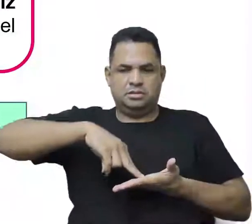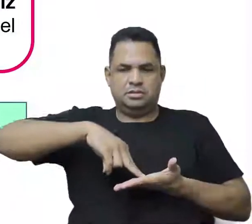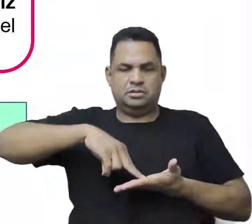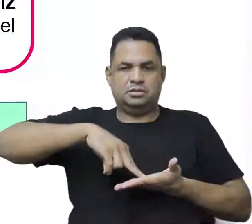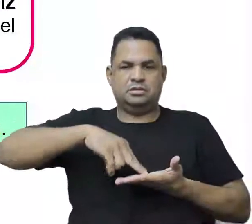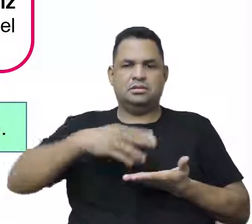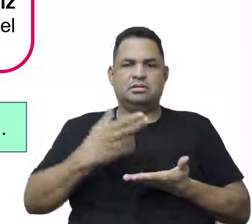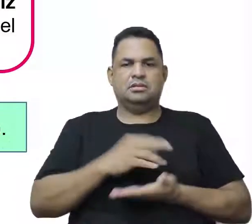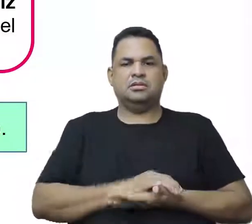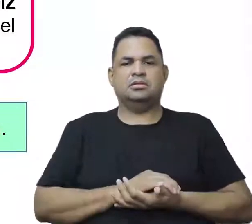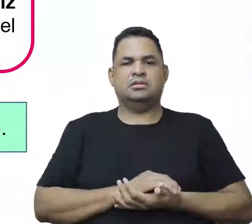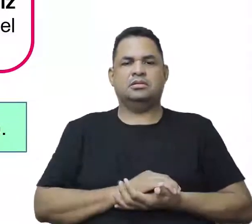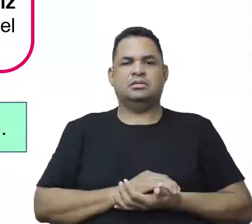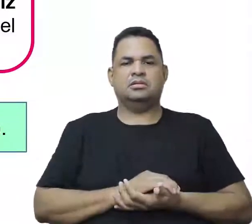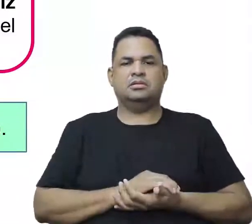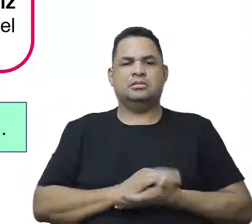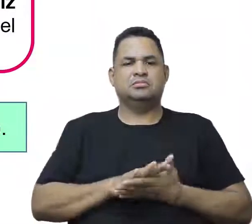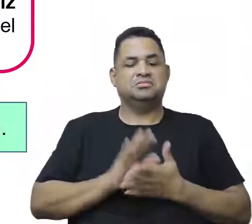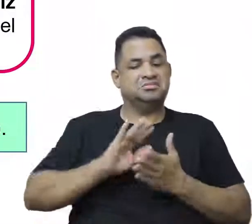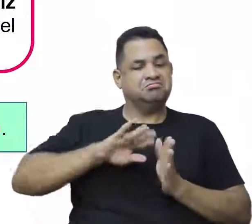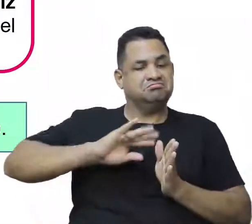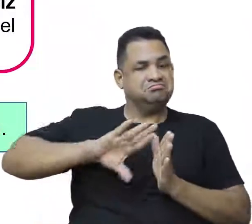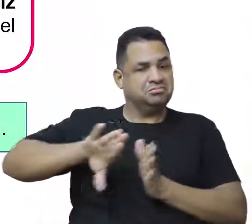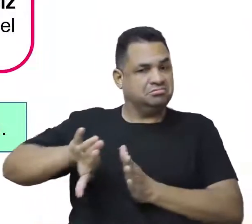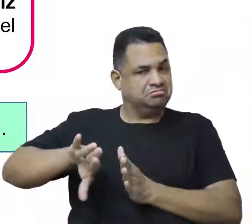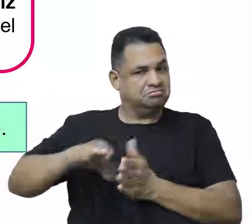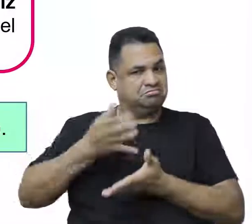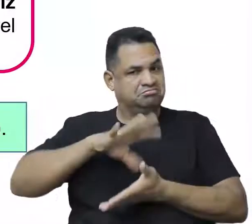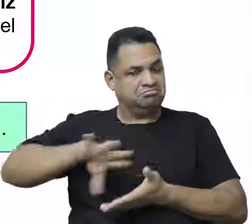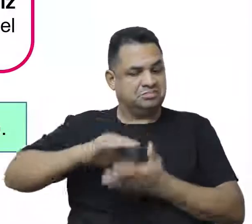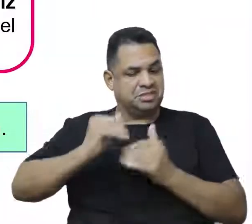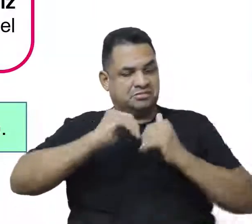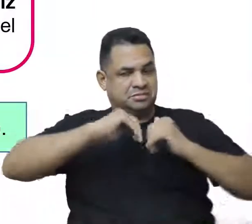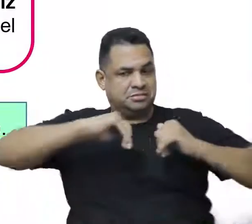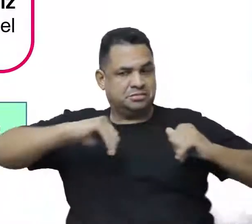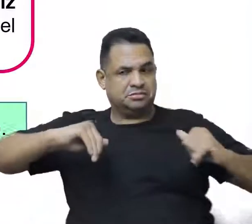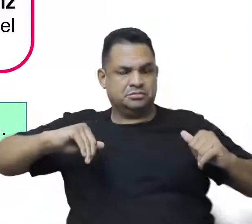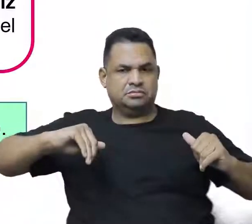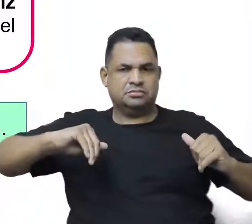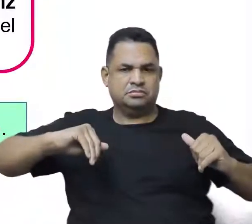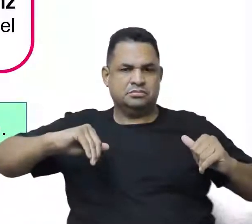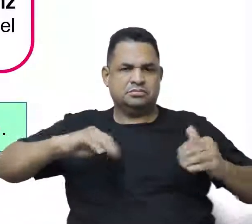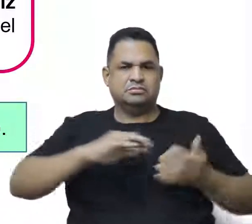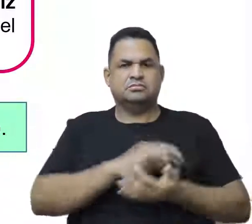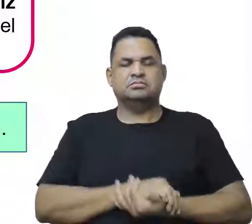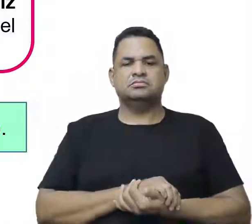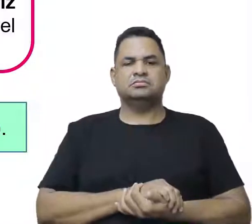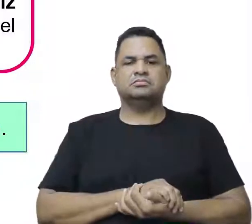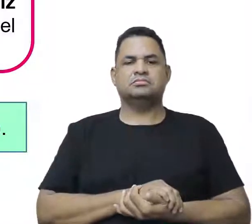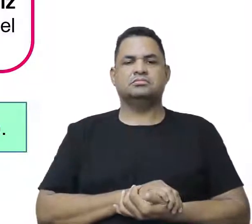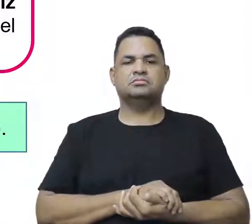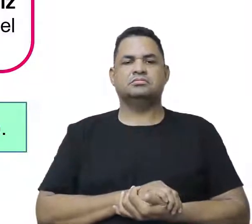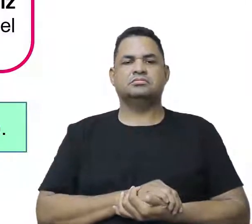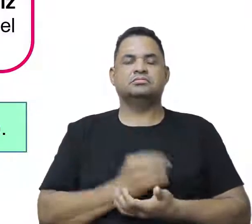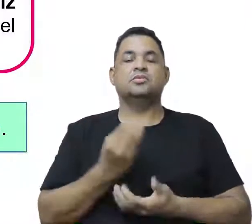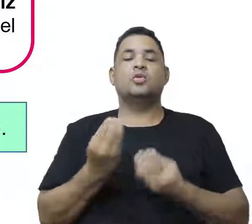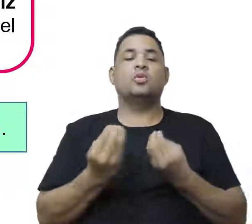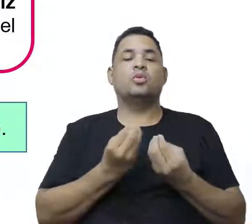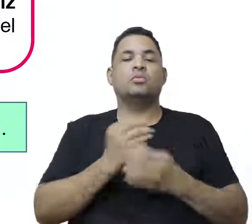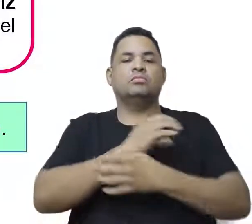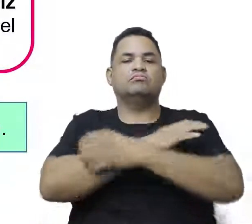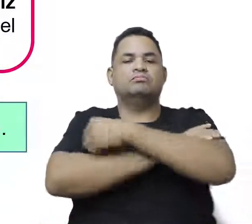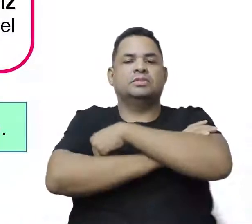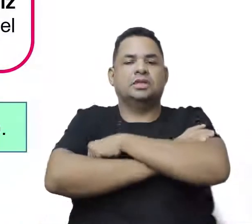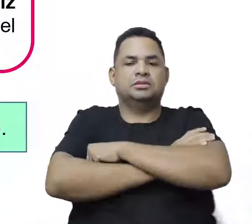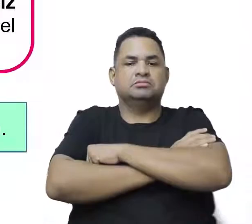dizer nessa posição que ela está recuando, rejeitando e está se afastando daquela situação. Como que estão os braços